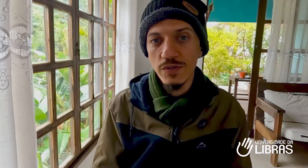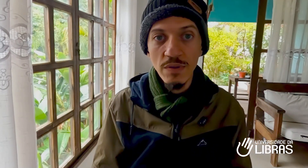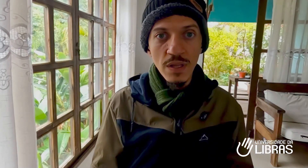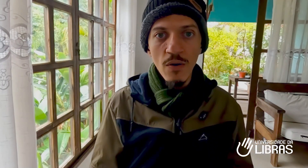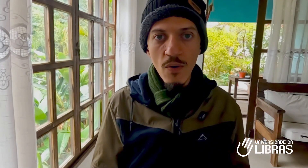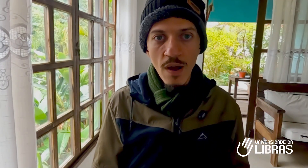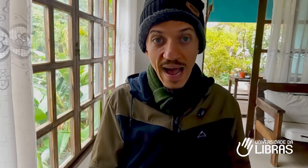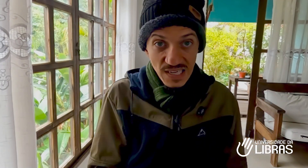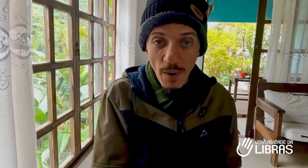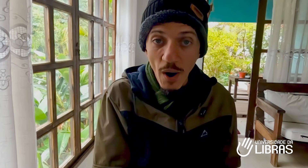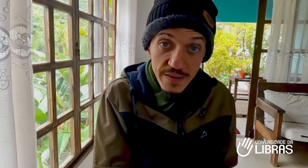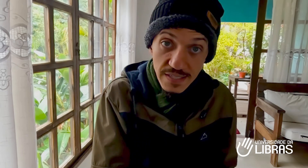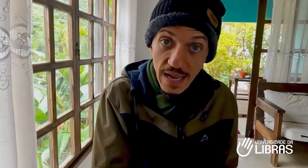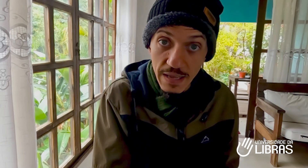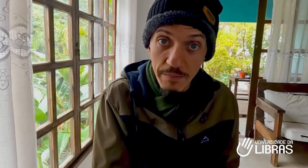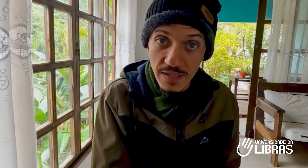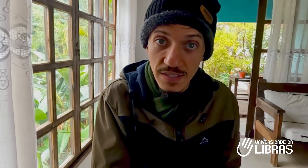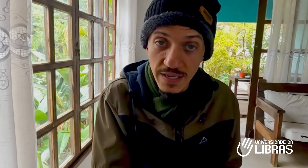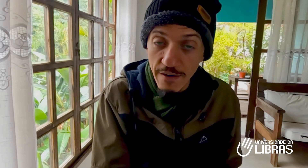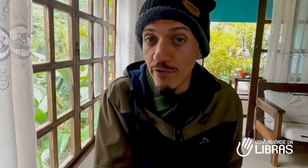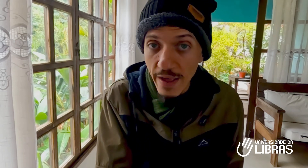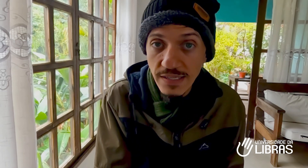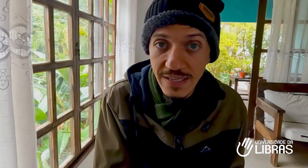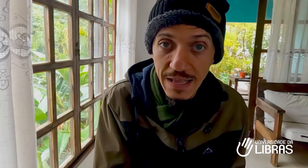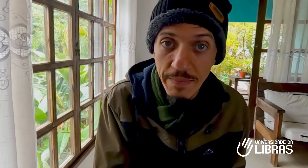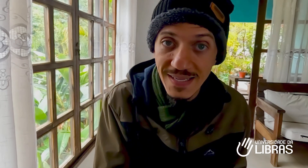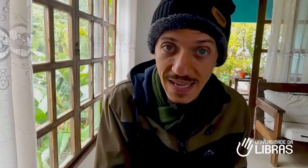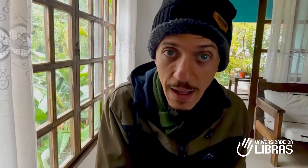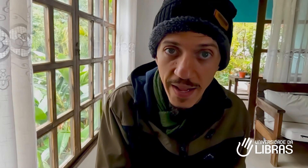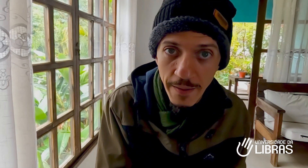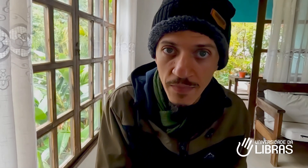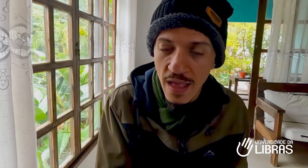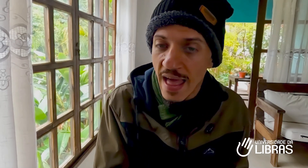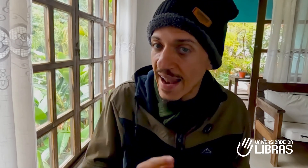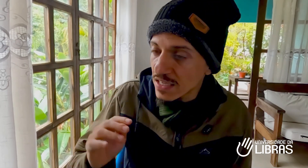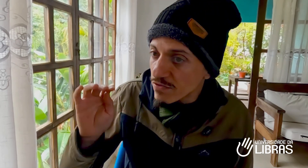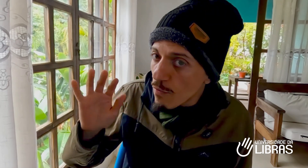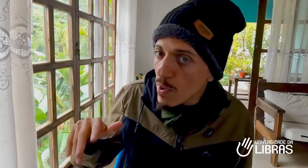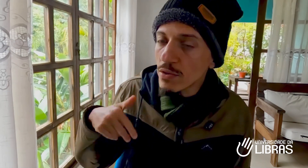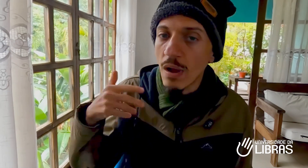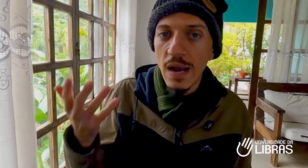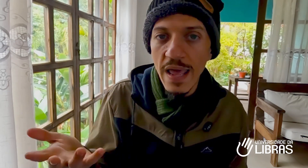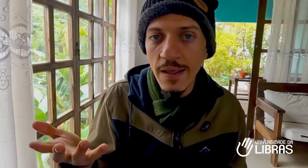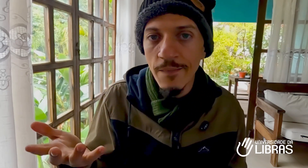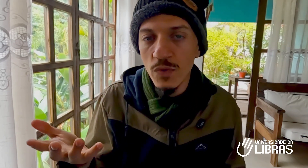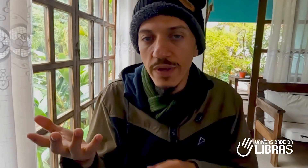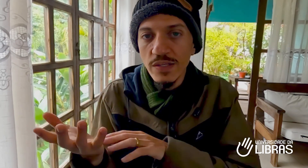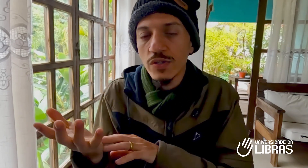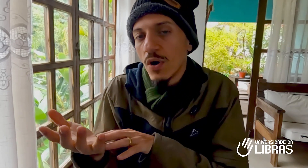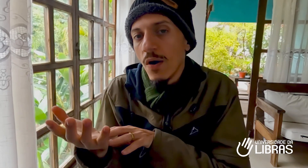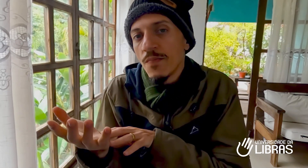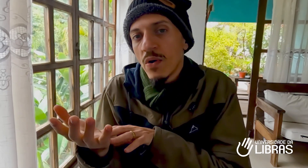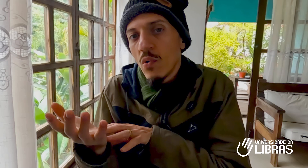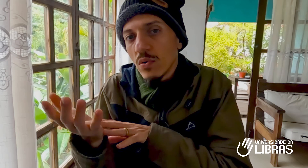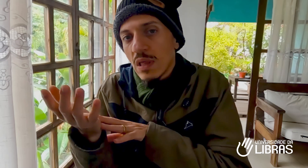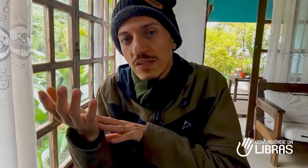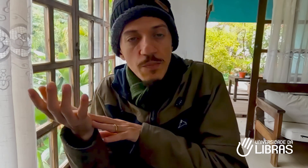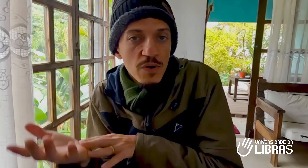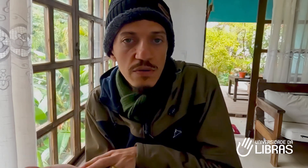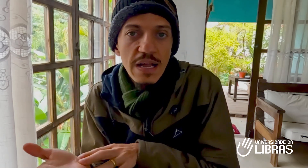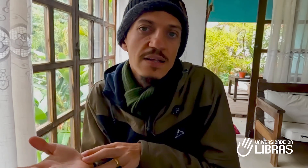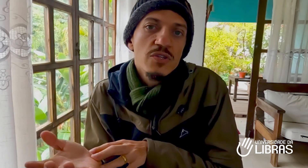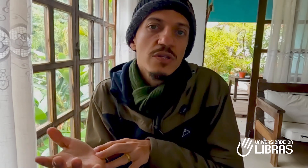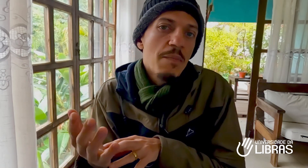justamente por isso. Então, as portas que a Libras e a fluência na Libras abrem elas vão muito além do que só